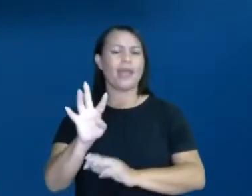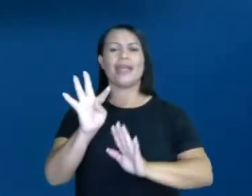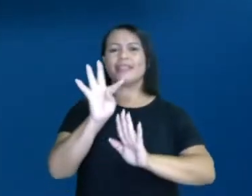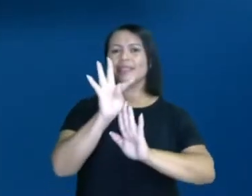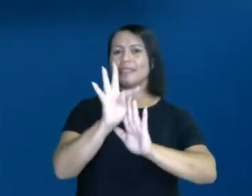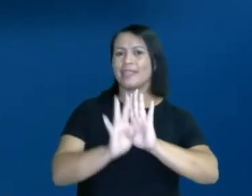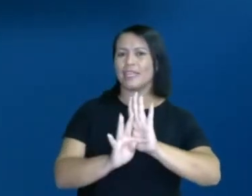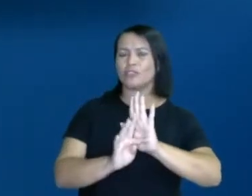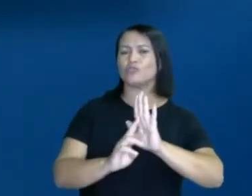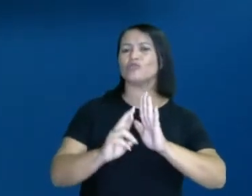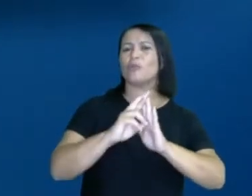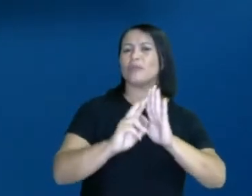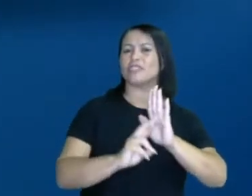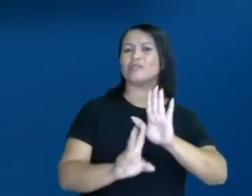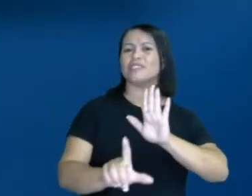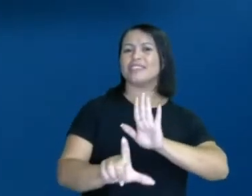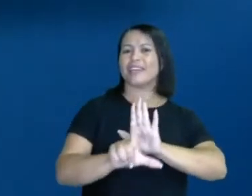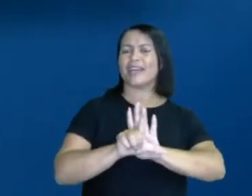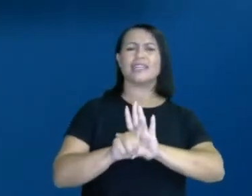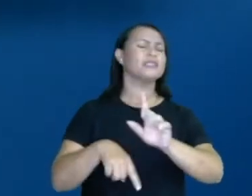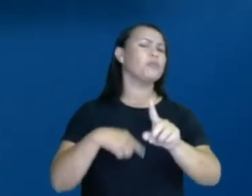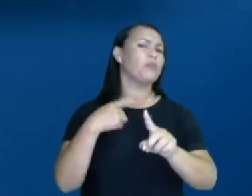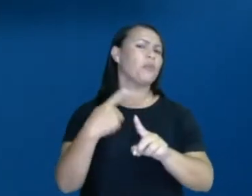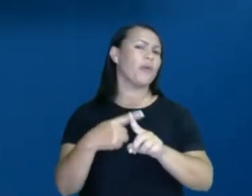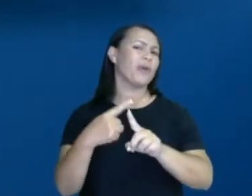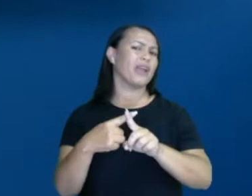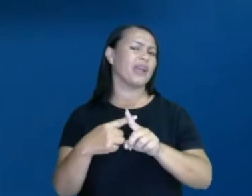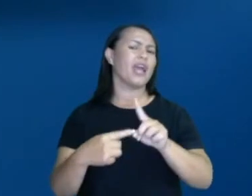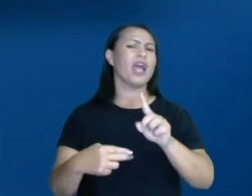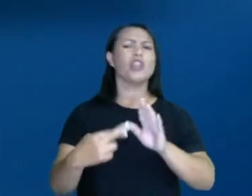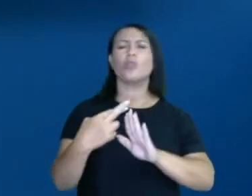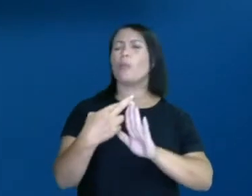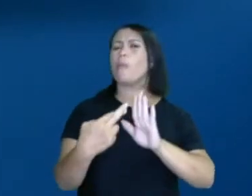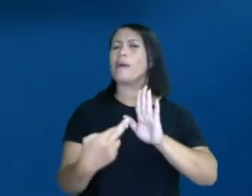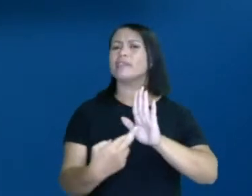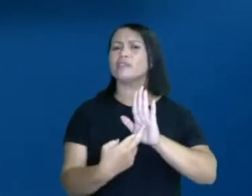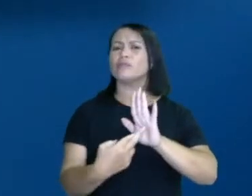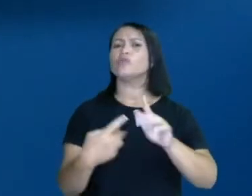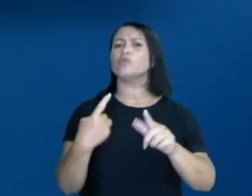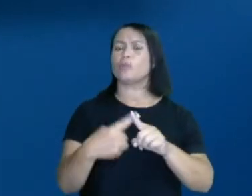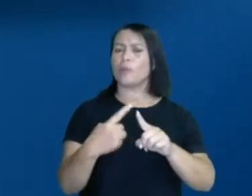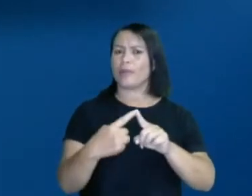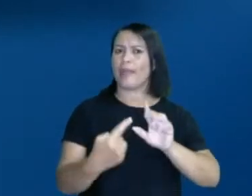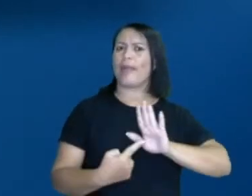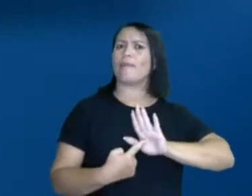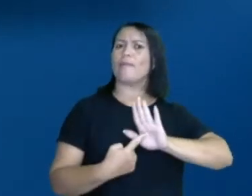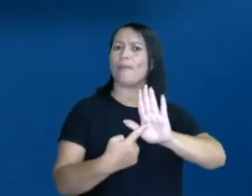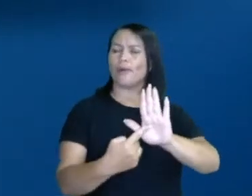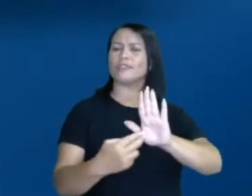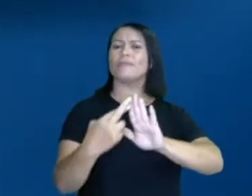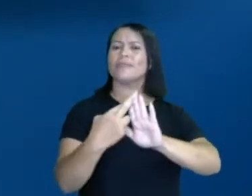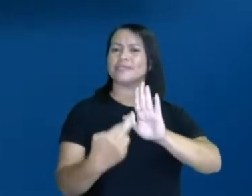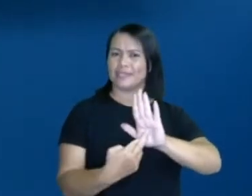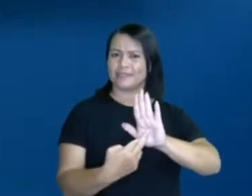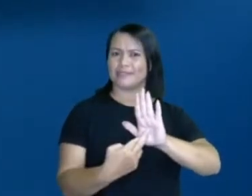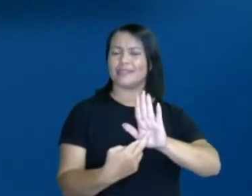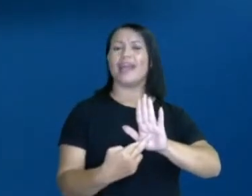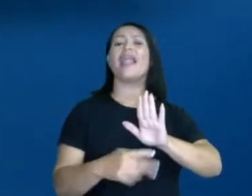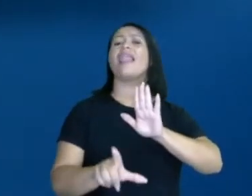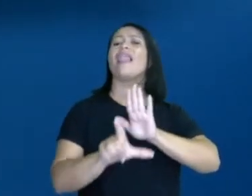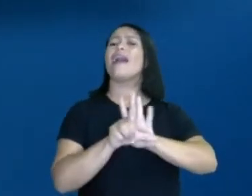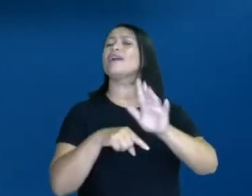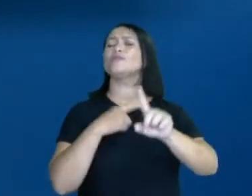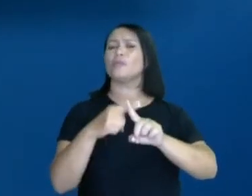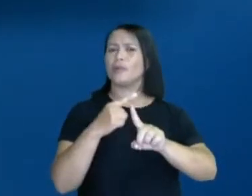textos normativos e legais. E por que normativos? Normativos porque ele apresenta normas e regras, e